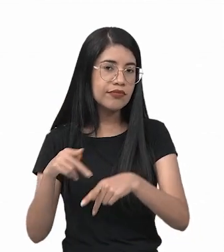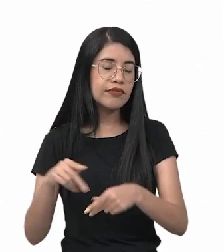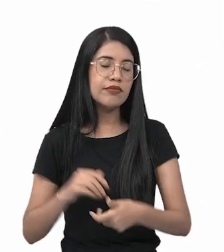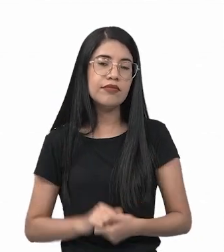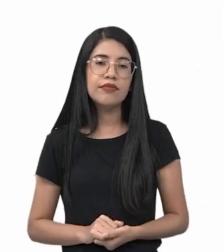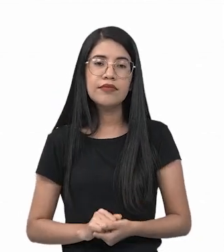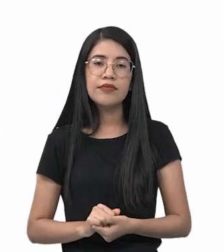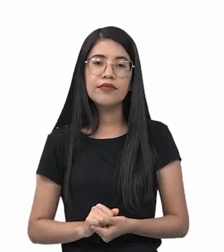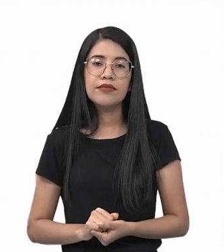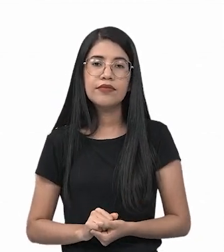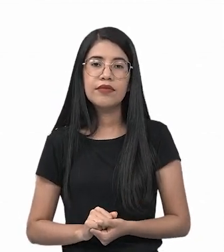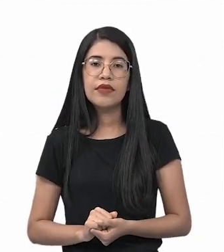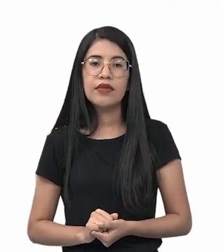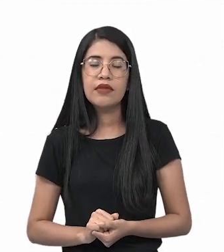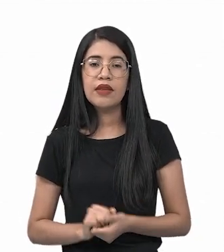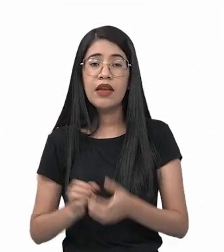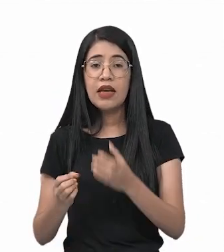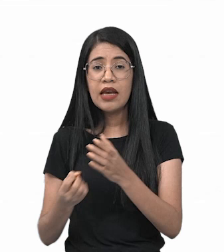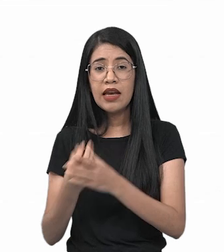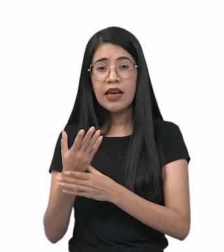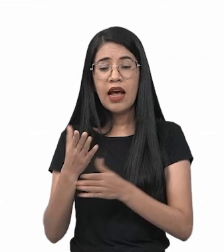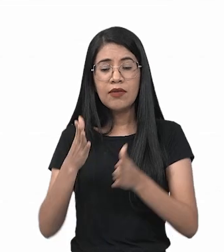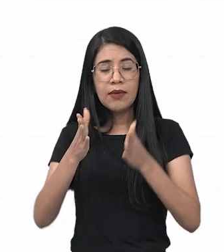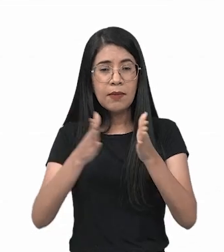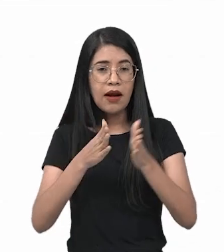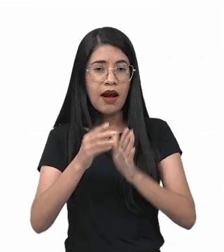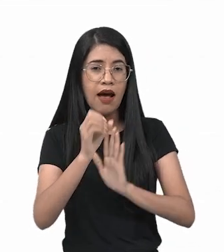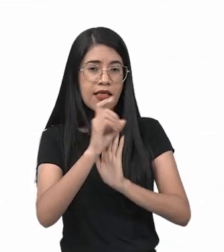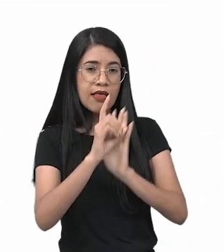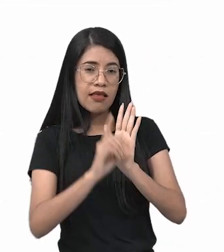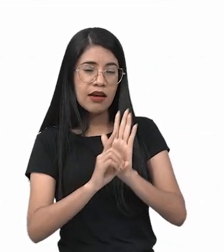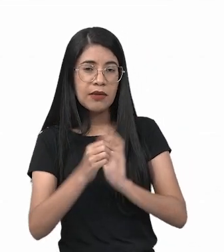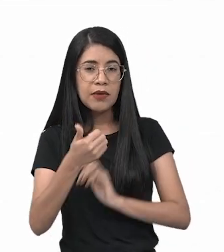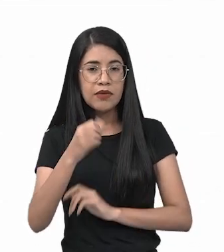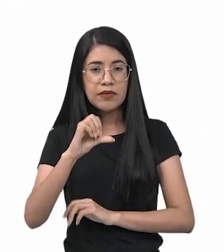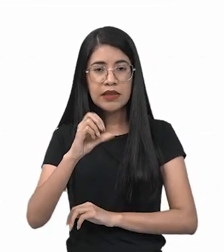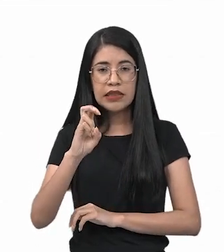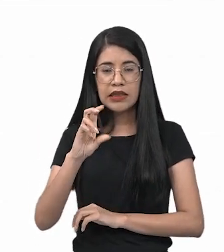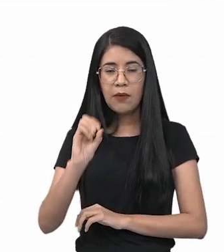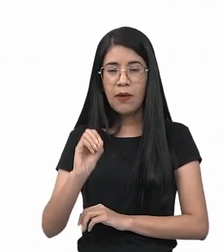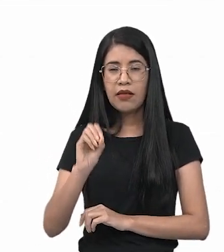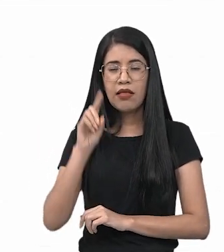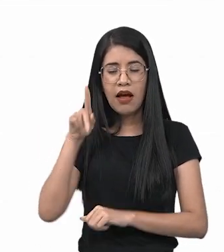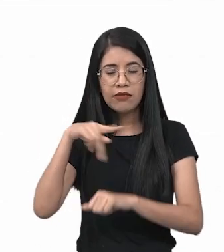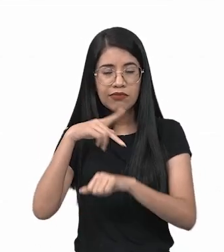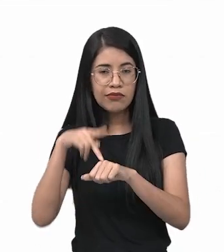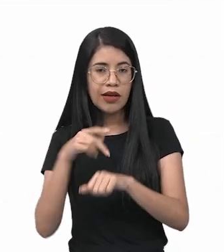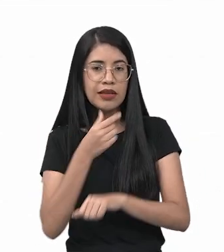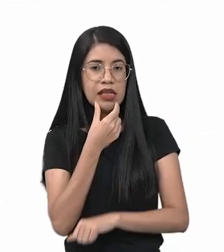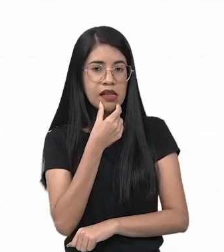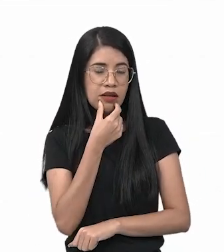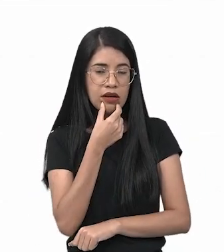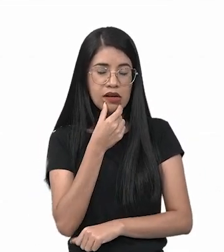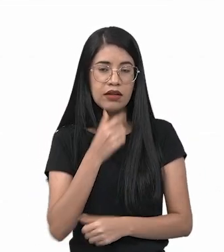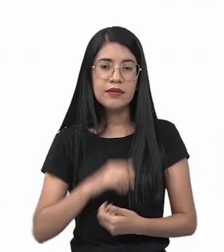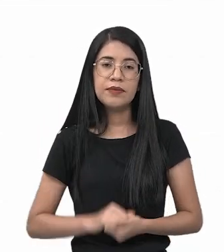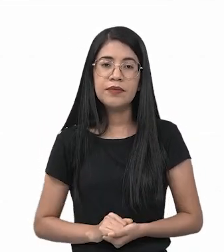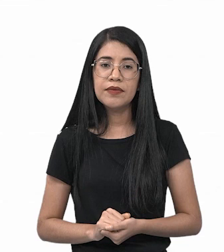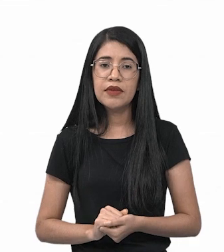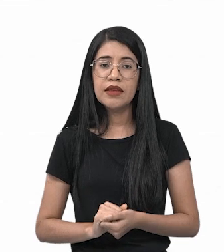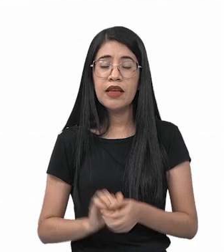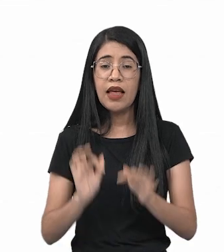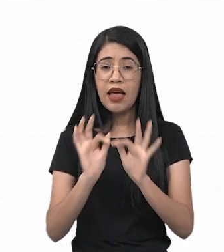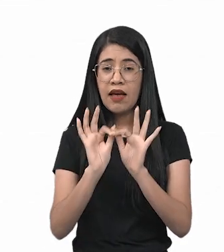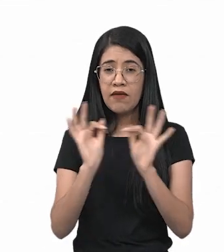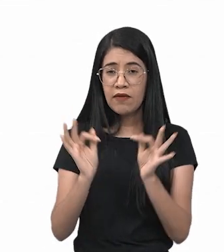popular. E surgiu durante a década de 1950 na Inglaterra. A expressão foi